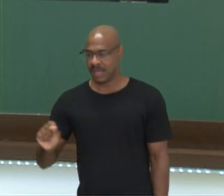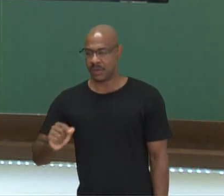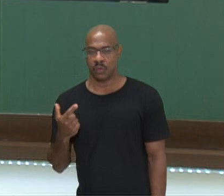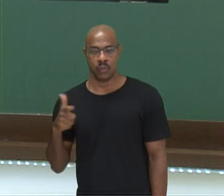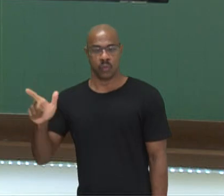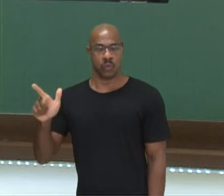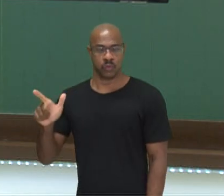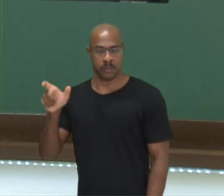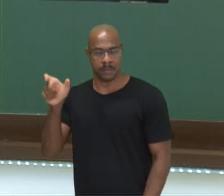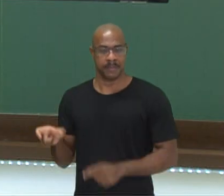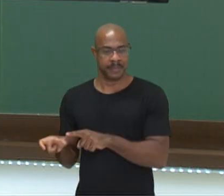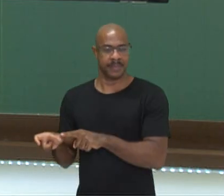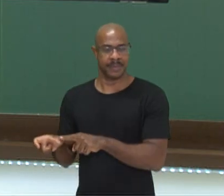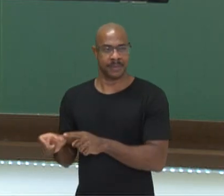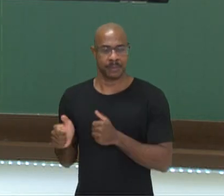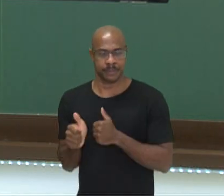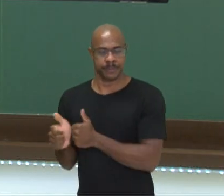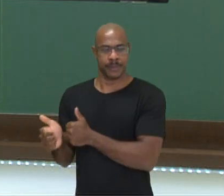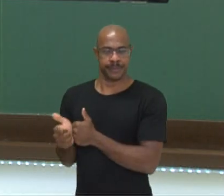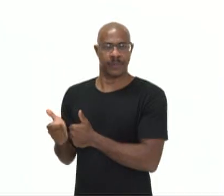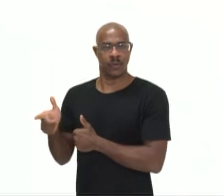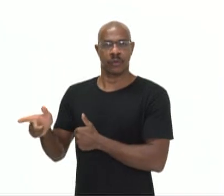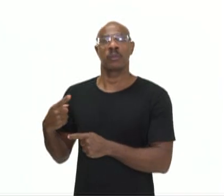apoiando o outro. Por que as pessoas mudaram?